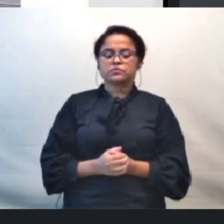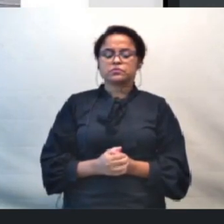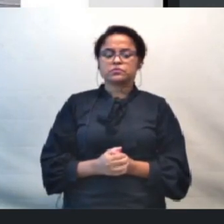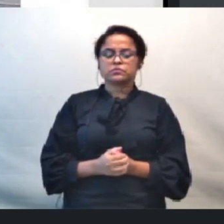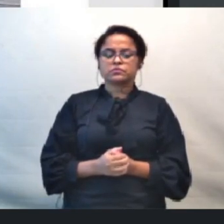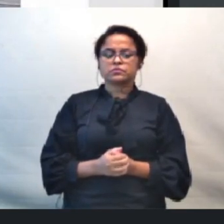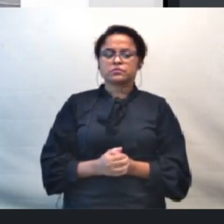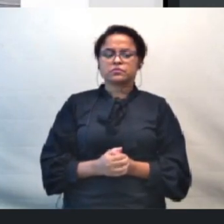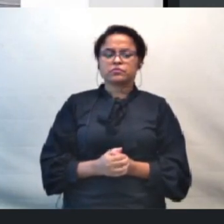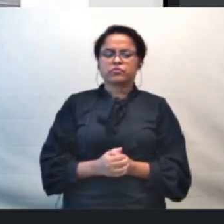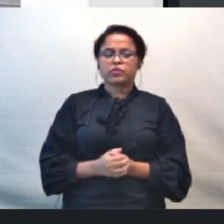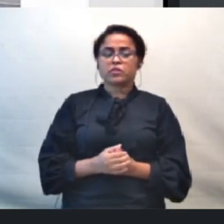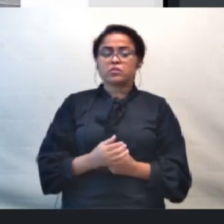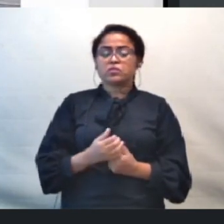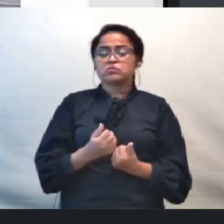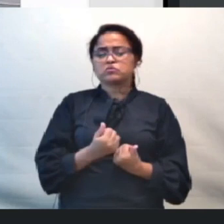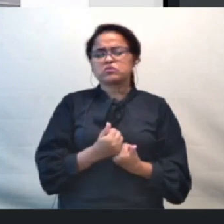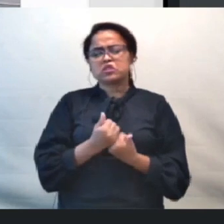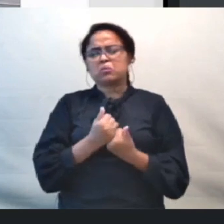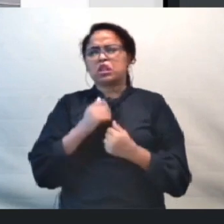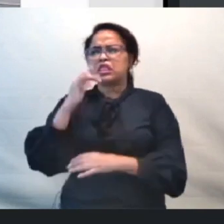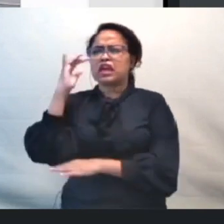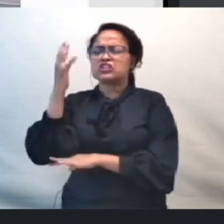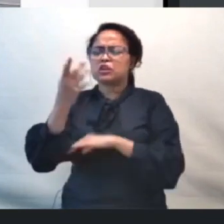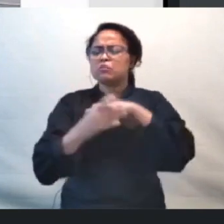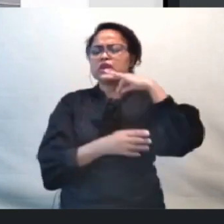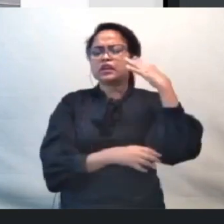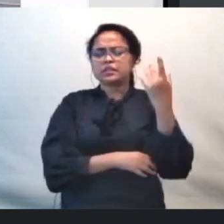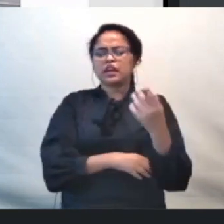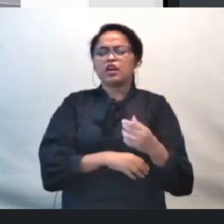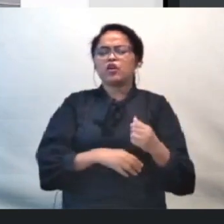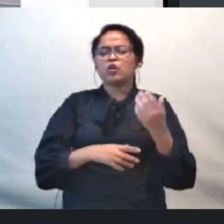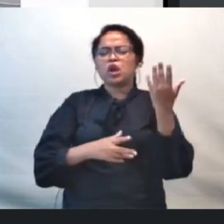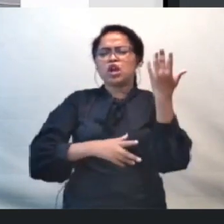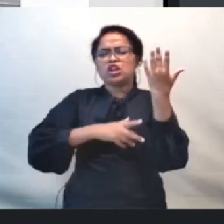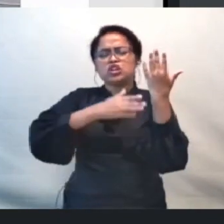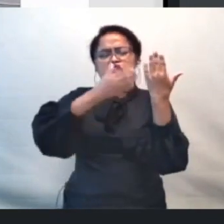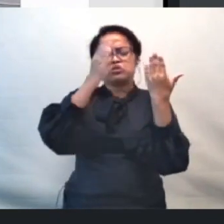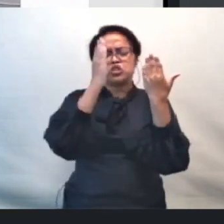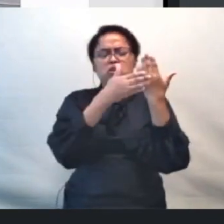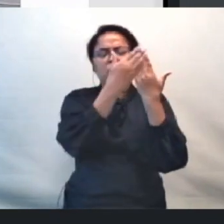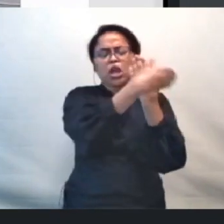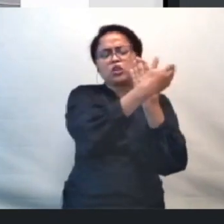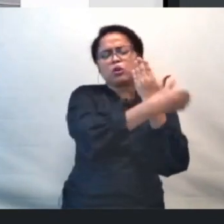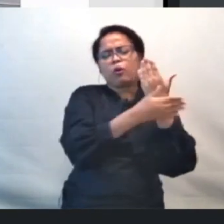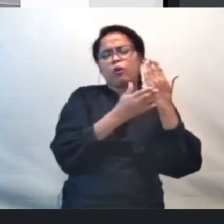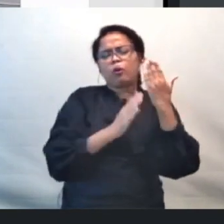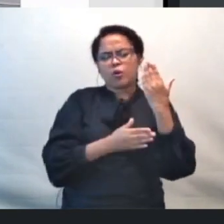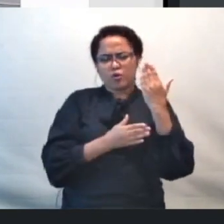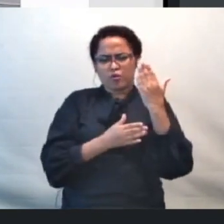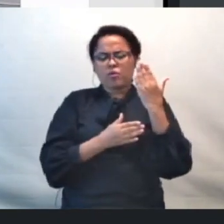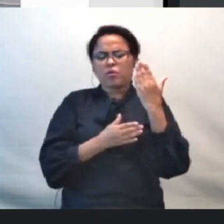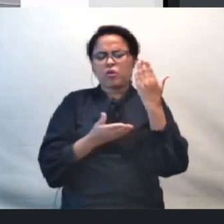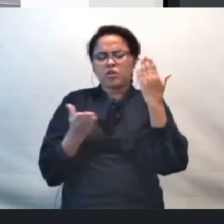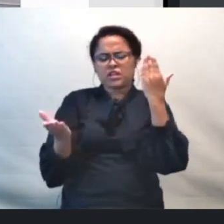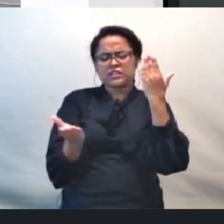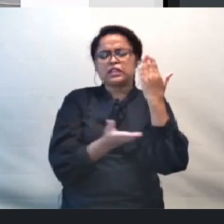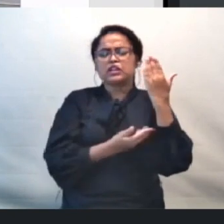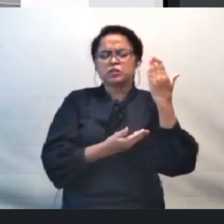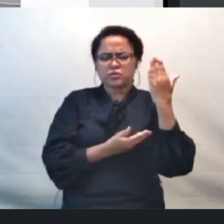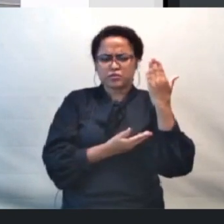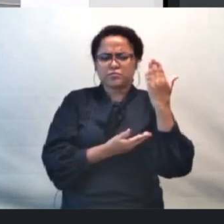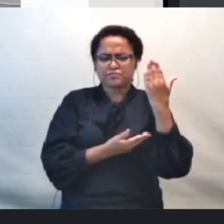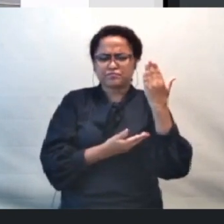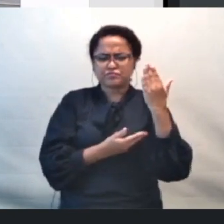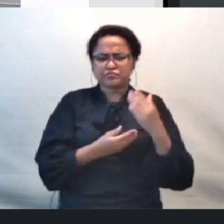Na sustentabilidade ambiental, o trabalho de podas, supressões e destocas, né, de árvores ali acumulado também no